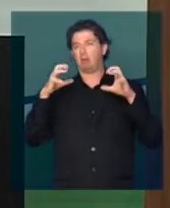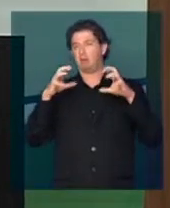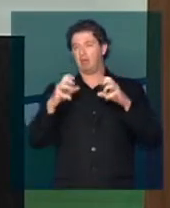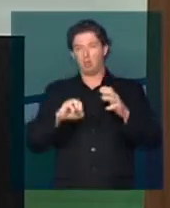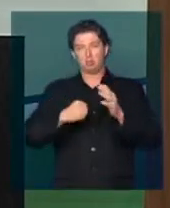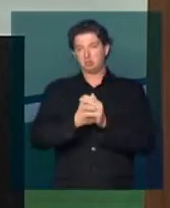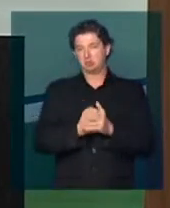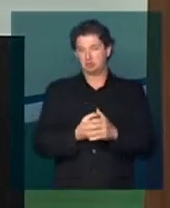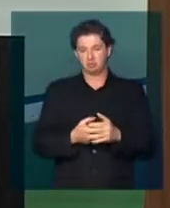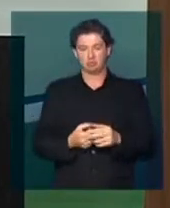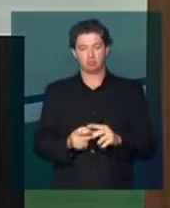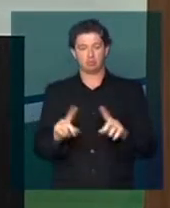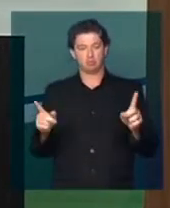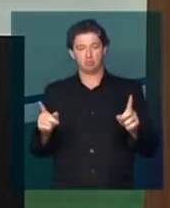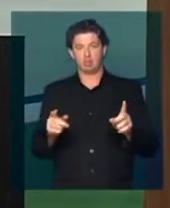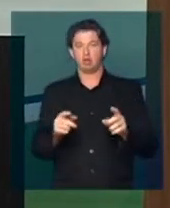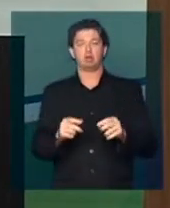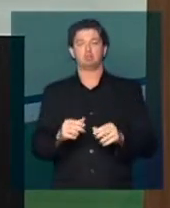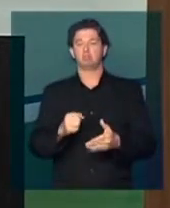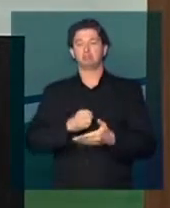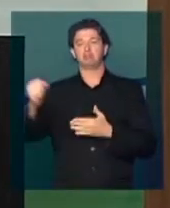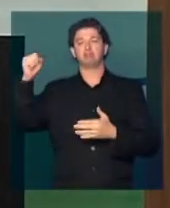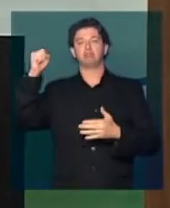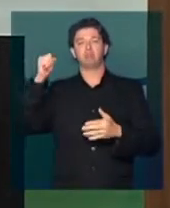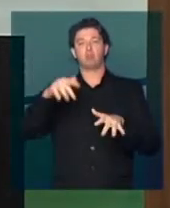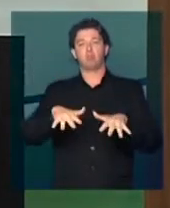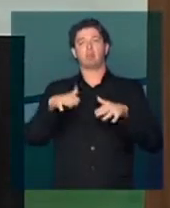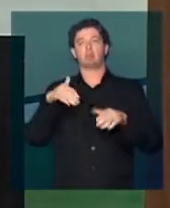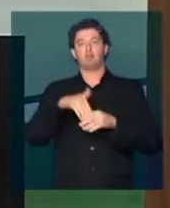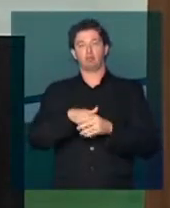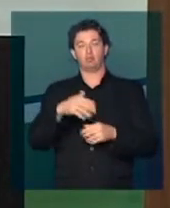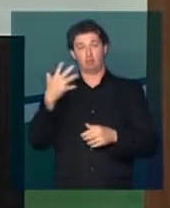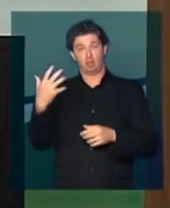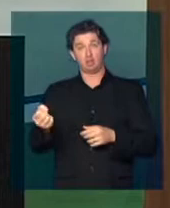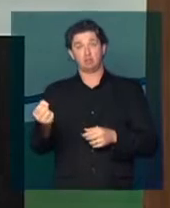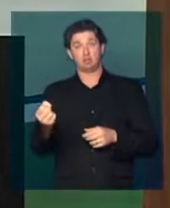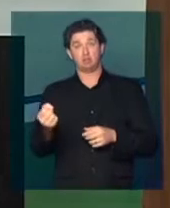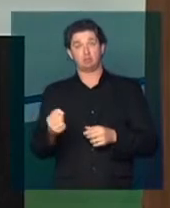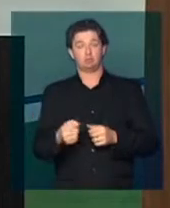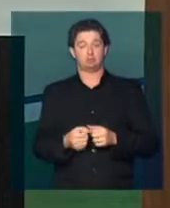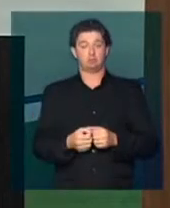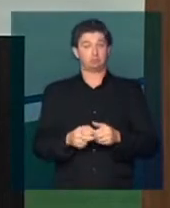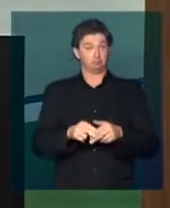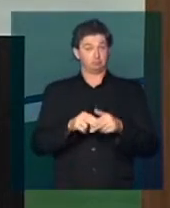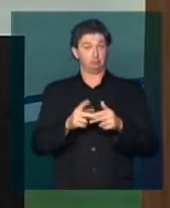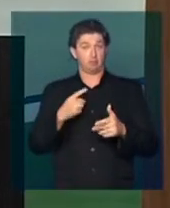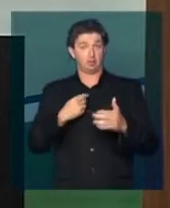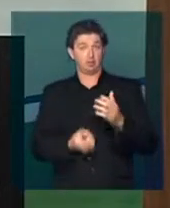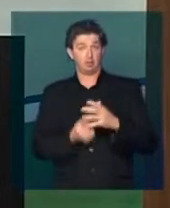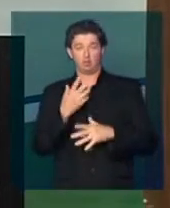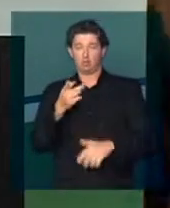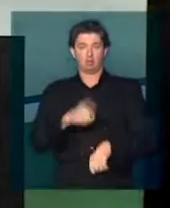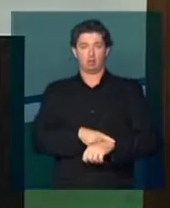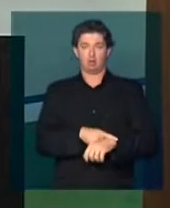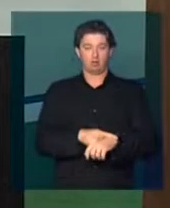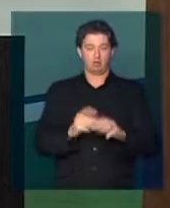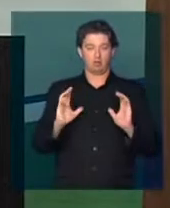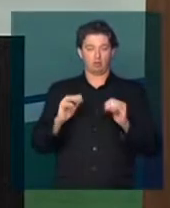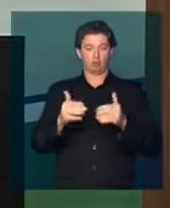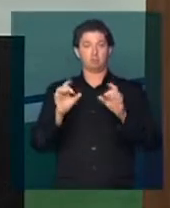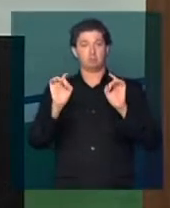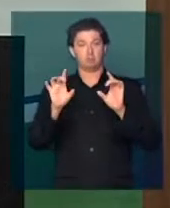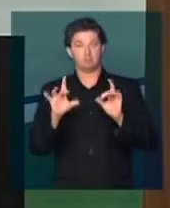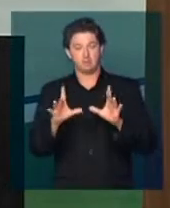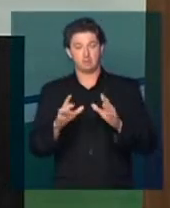obstruiu, mas acabou sendo vencido pelo plenário e o plenário admitiu. Com isso, eu criei imediatamente a comissão